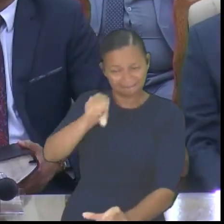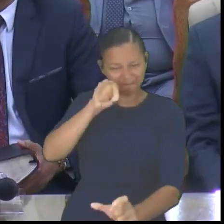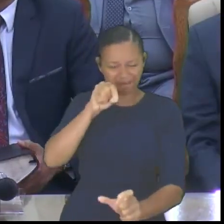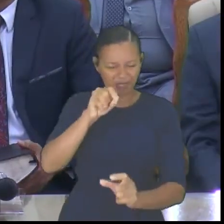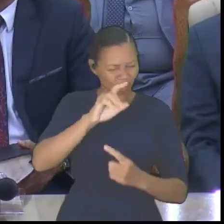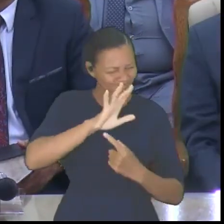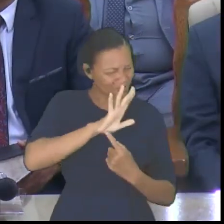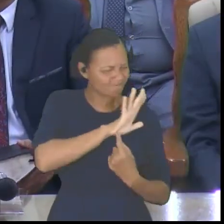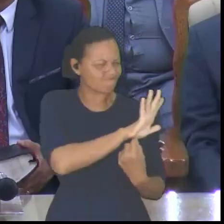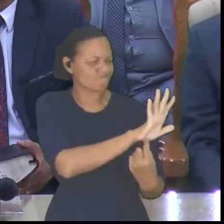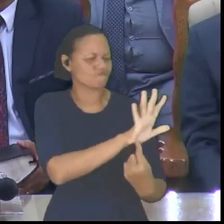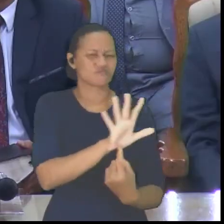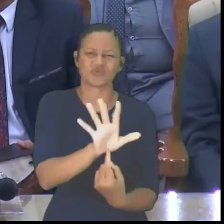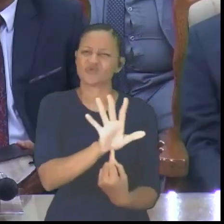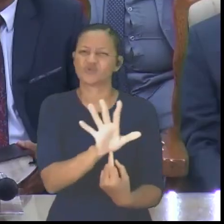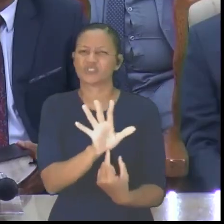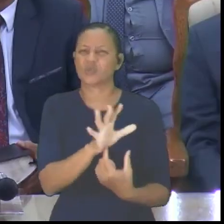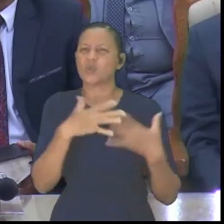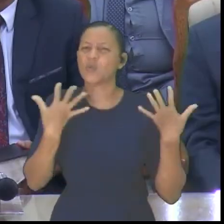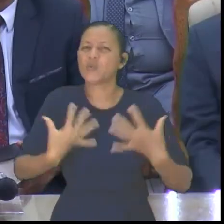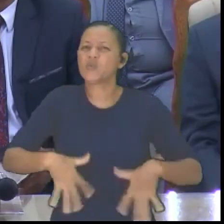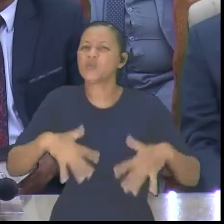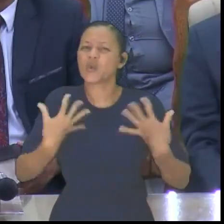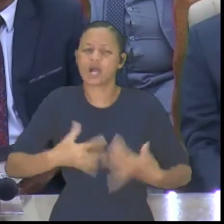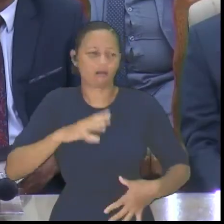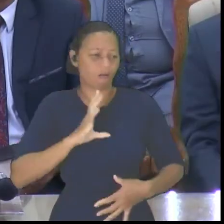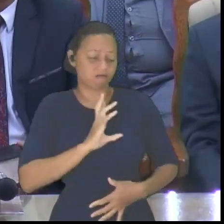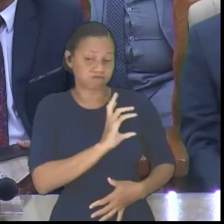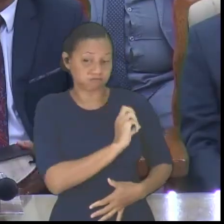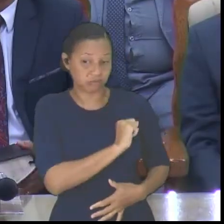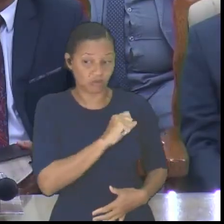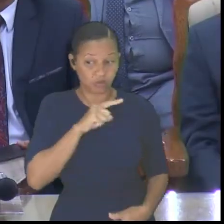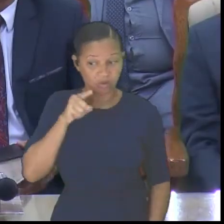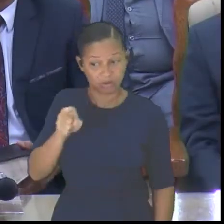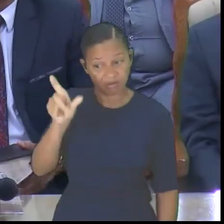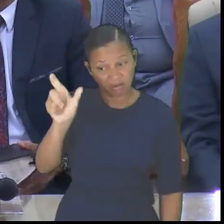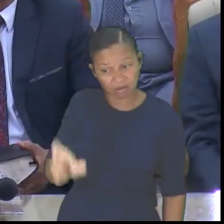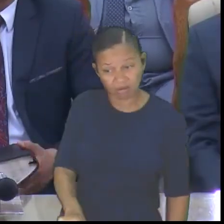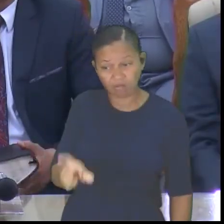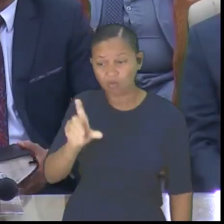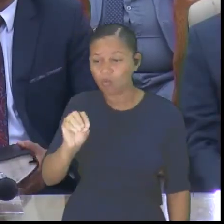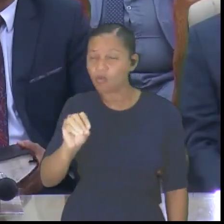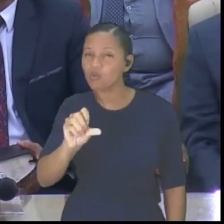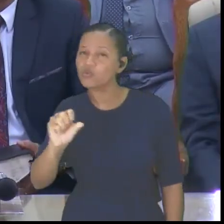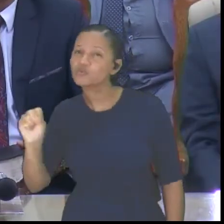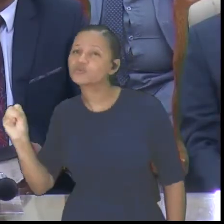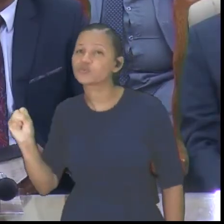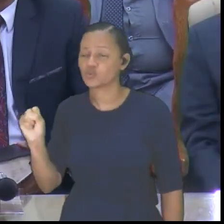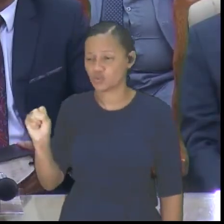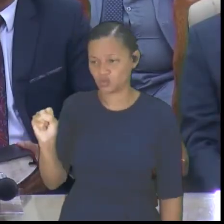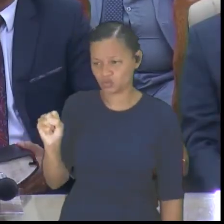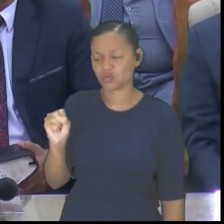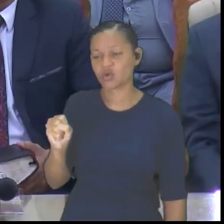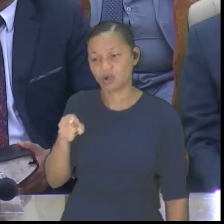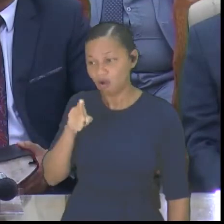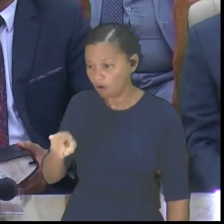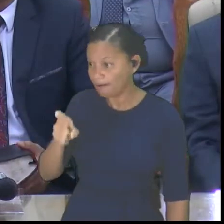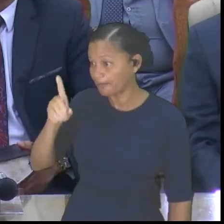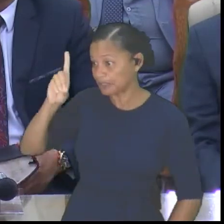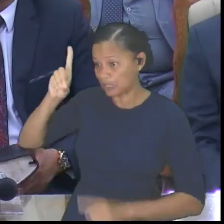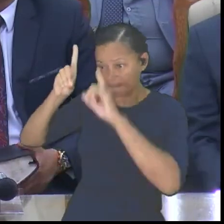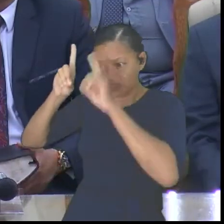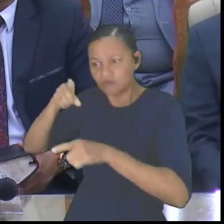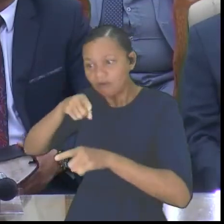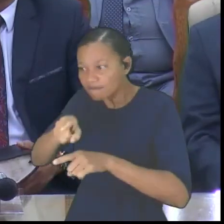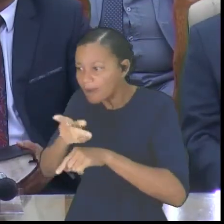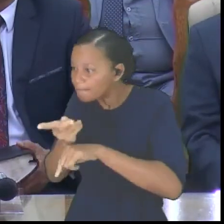pela humanidade. E esse profeta, ele recebe uma ordem para se casar com uma